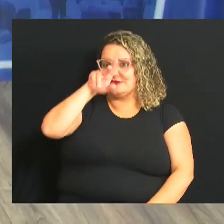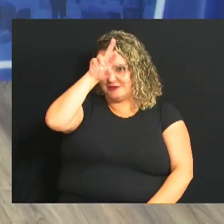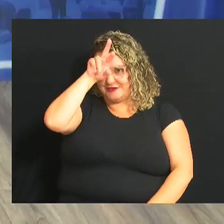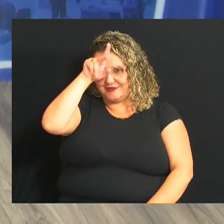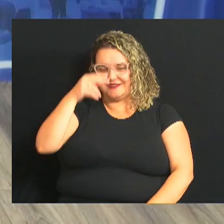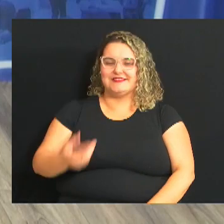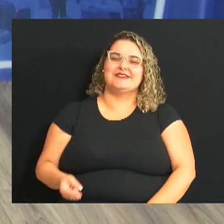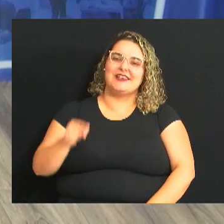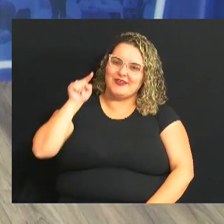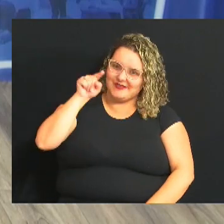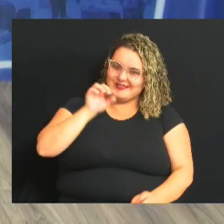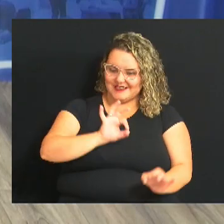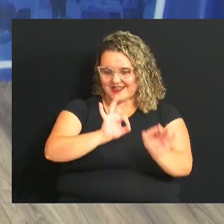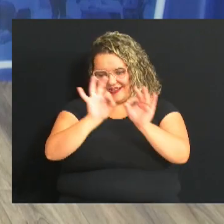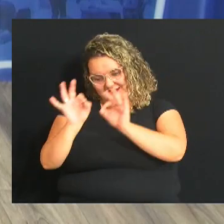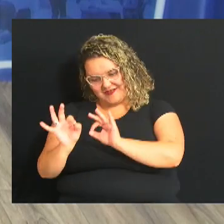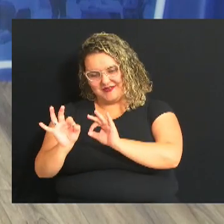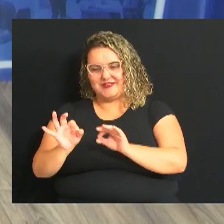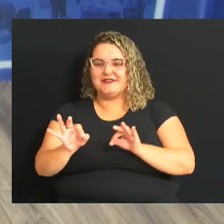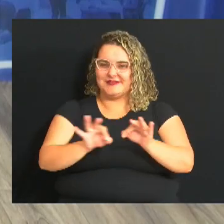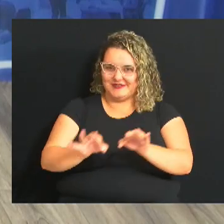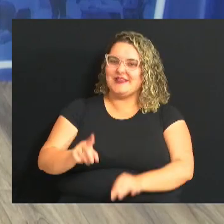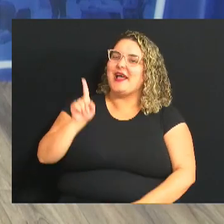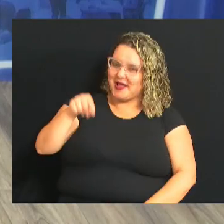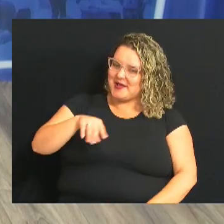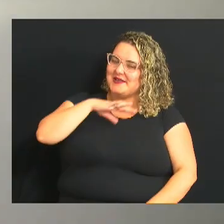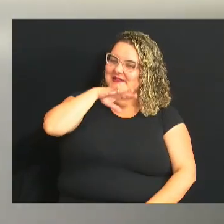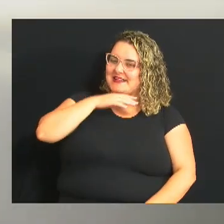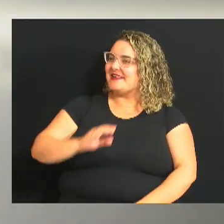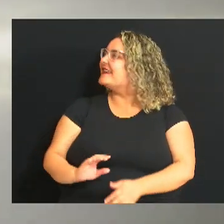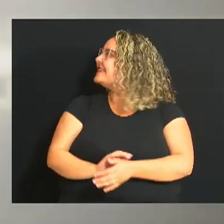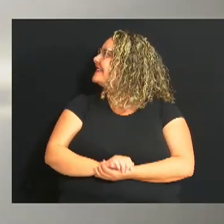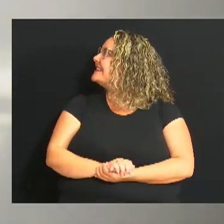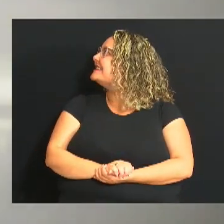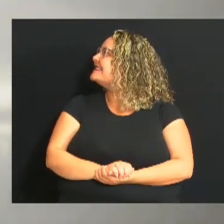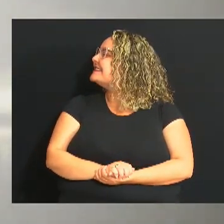você acompanha no nosso quadro É o Bicho.